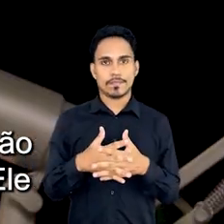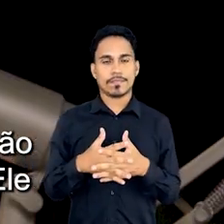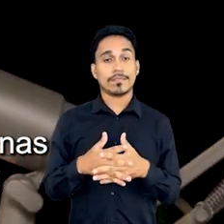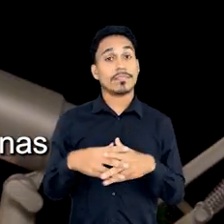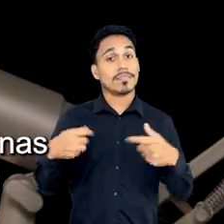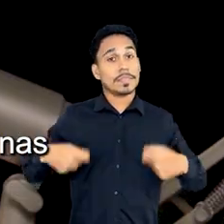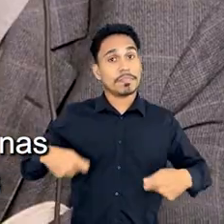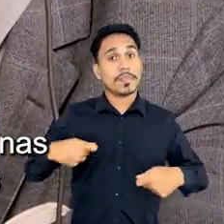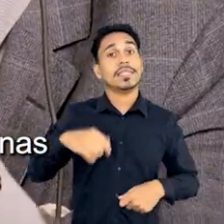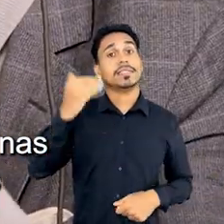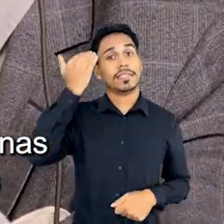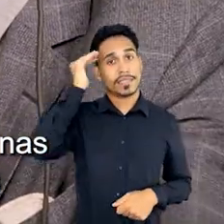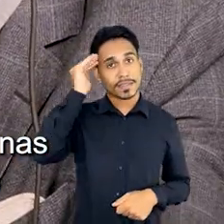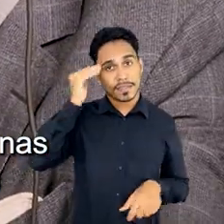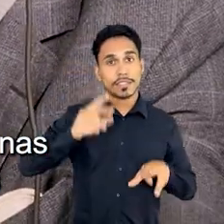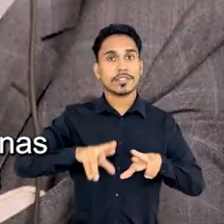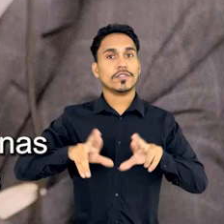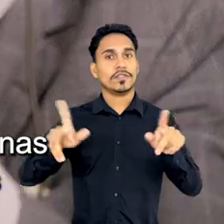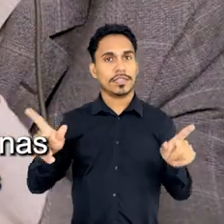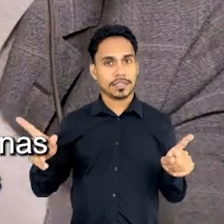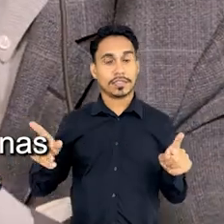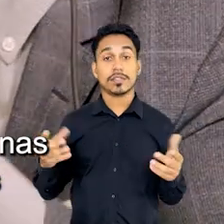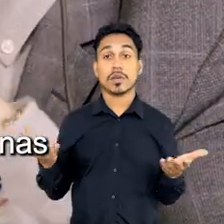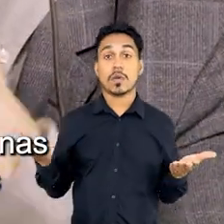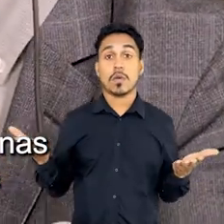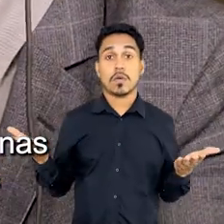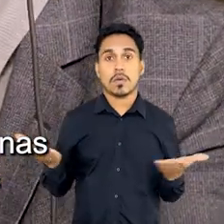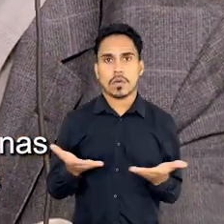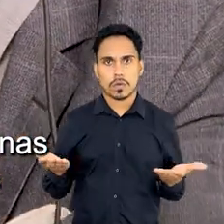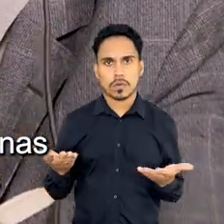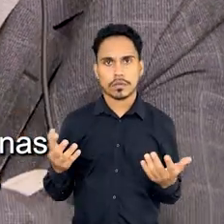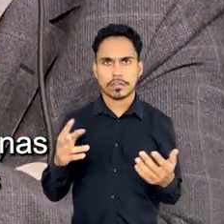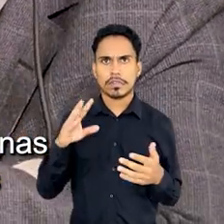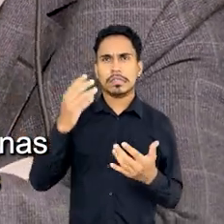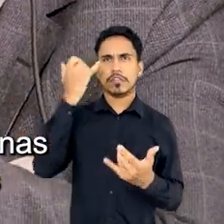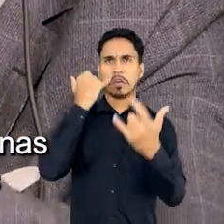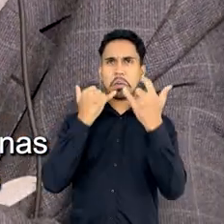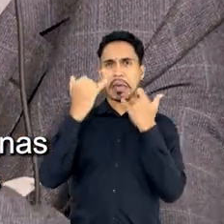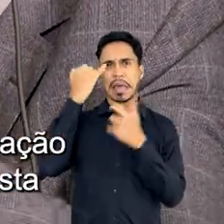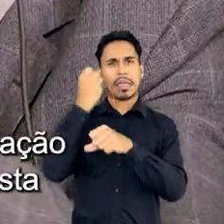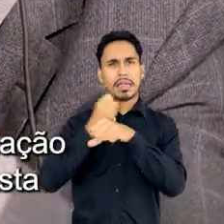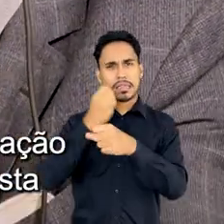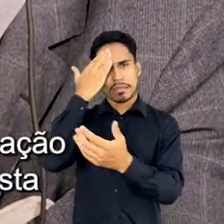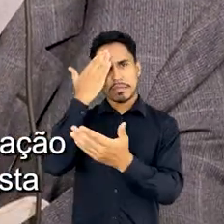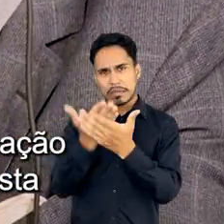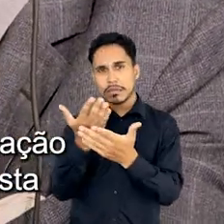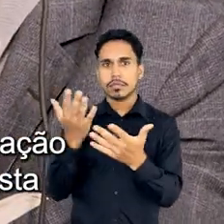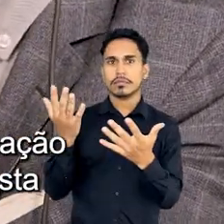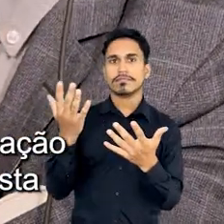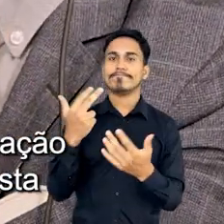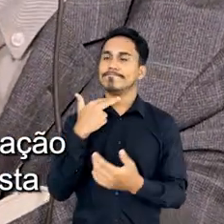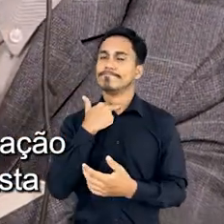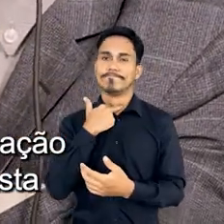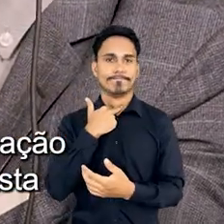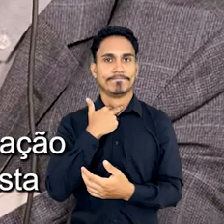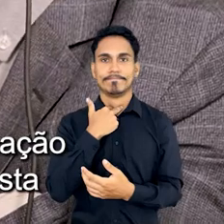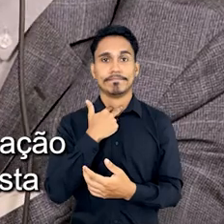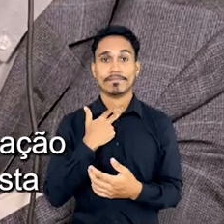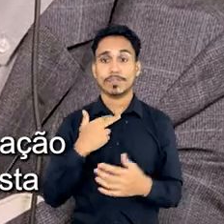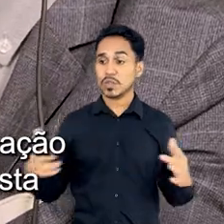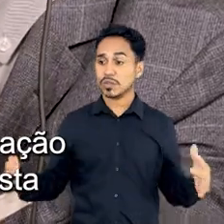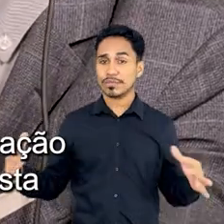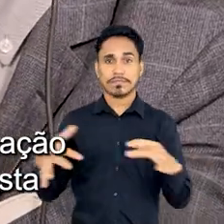perfeito ele precisa entender do mundo ou ele vai acreditar nas fake News ele vai acreditar nas nas coisas mais absurdas então não dá para